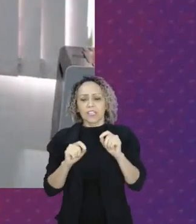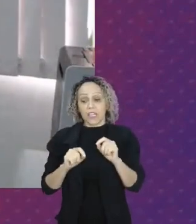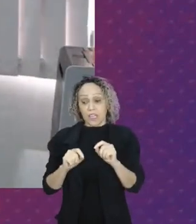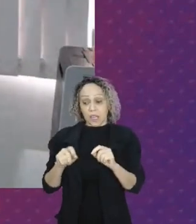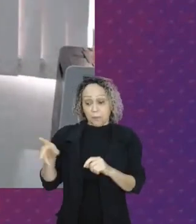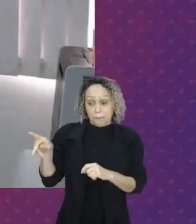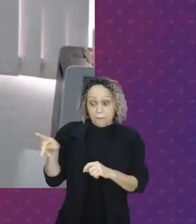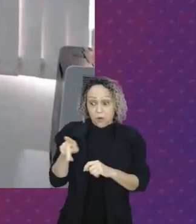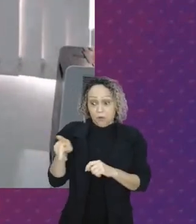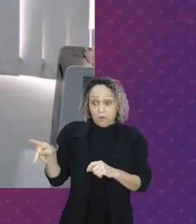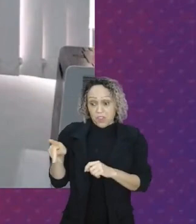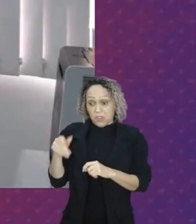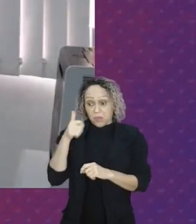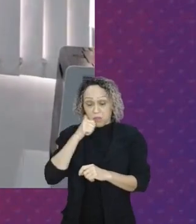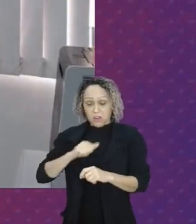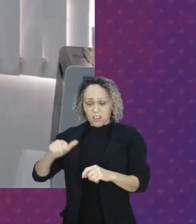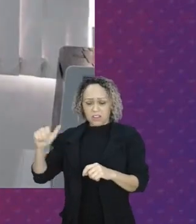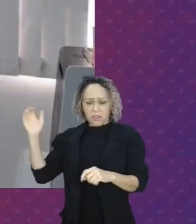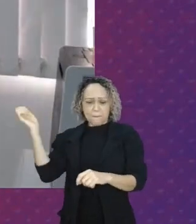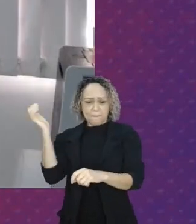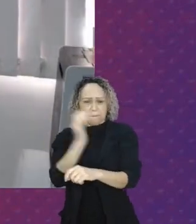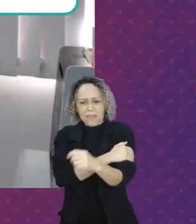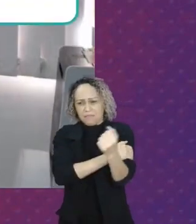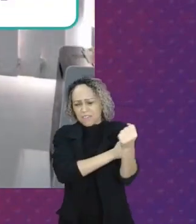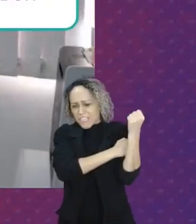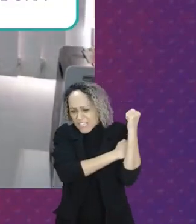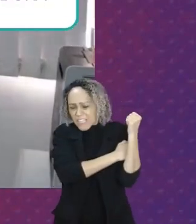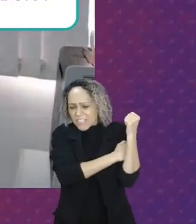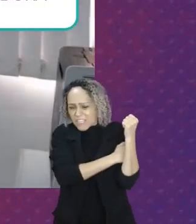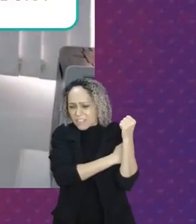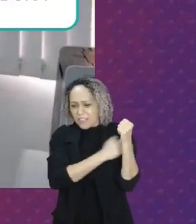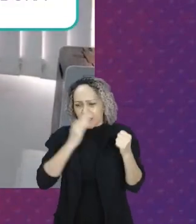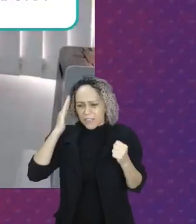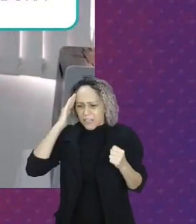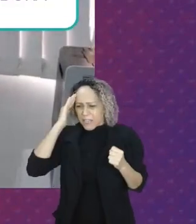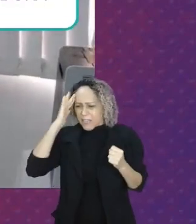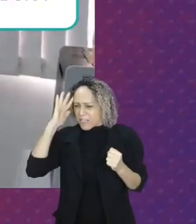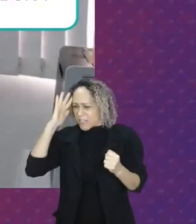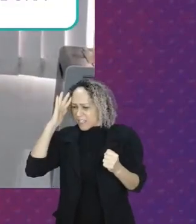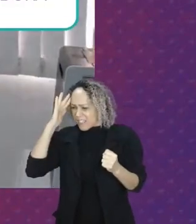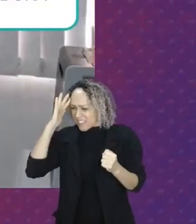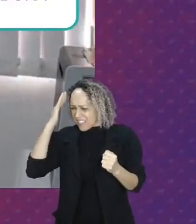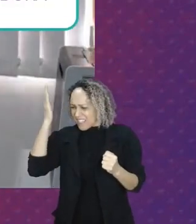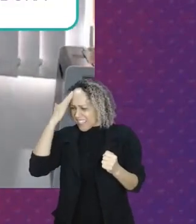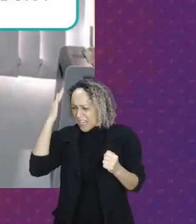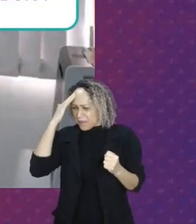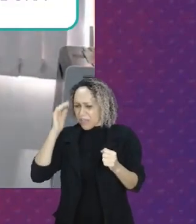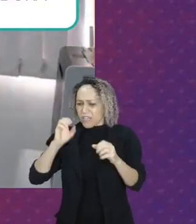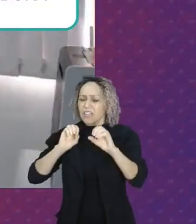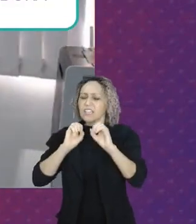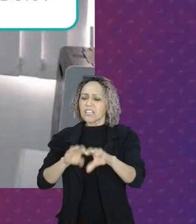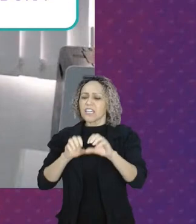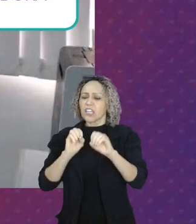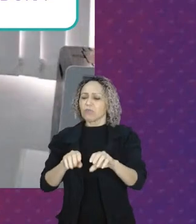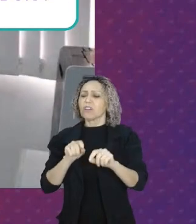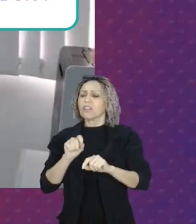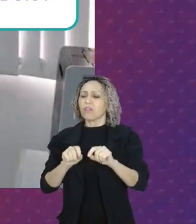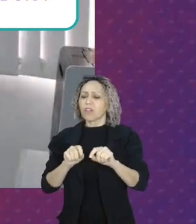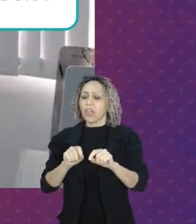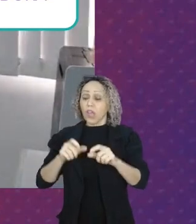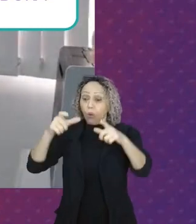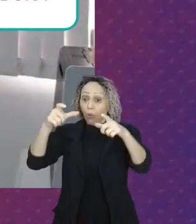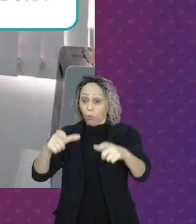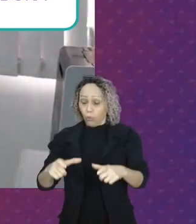professoras feministas que entendam que a educação é emancipadora, inclusive